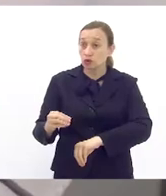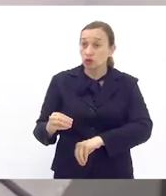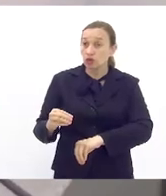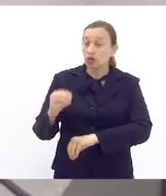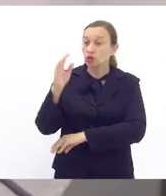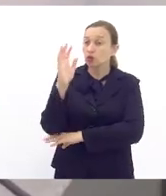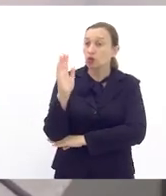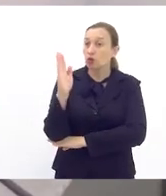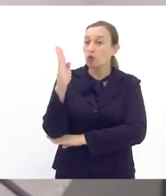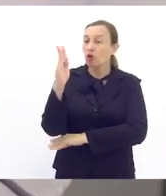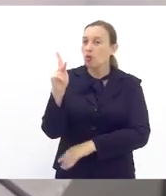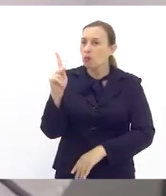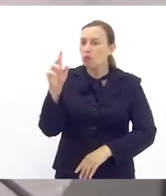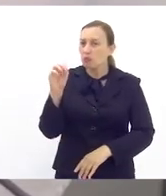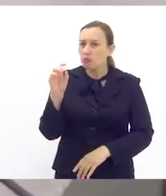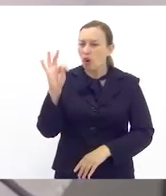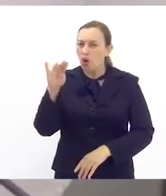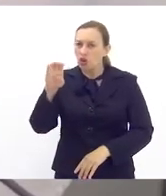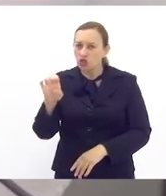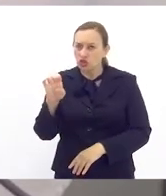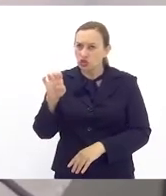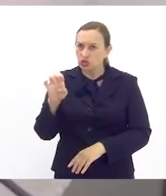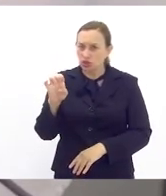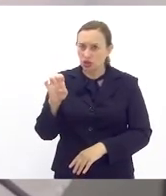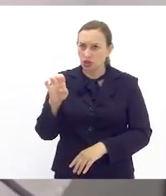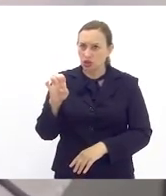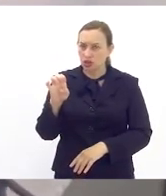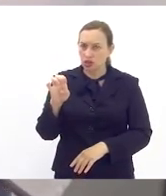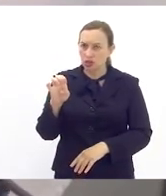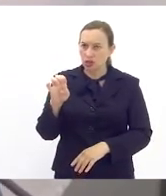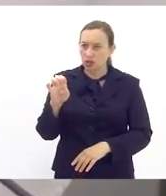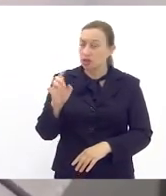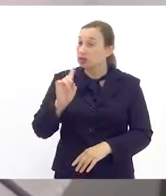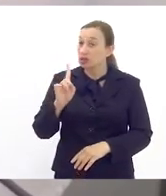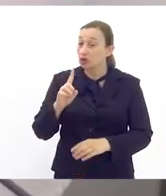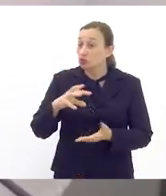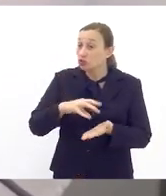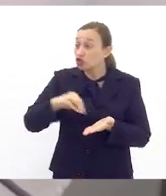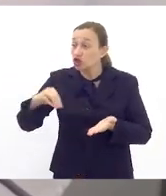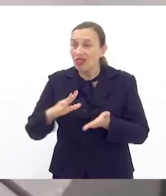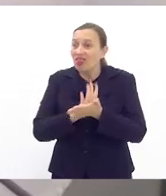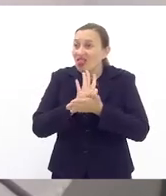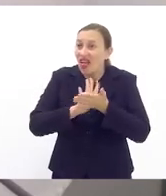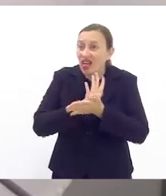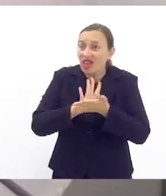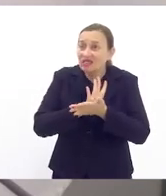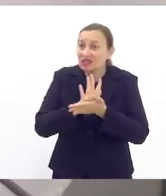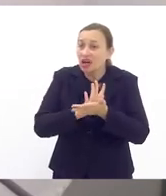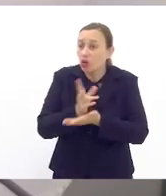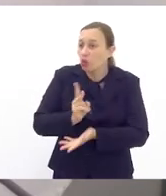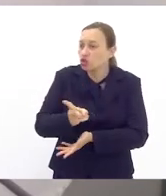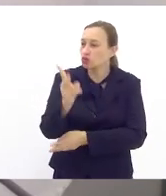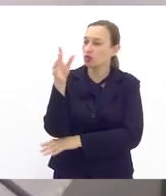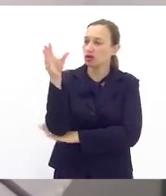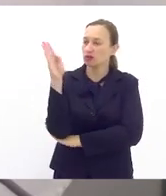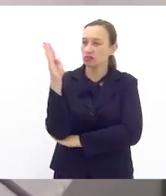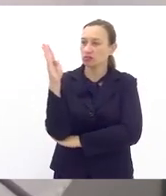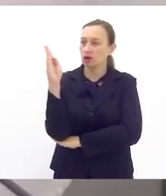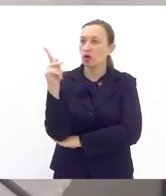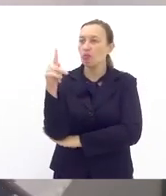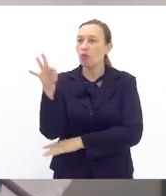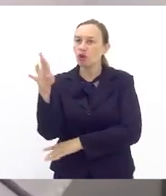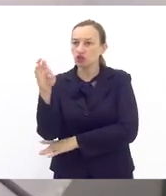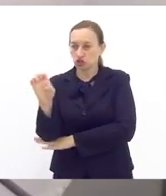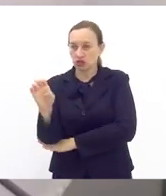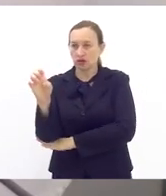os postes porque ela não tira gratuitamente mesmo serviu sendo feito errado por eles porque não fizeram topografia na época de colocar os potes E aí agora